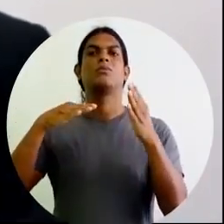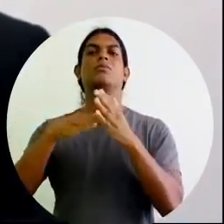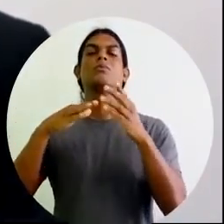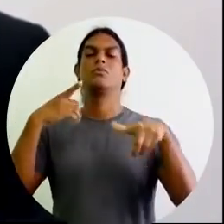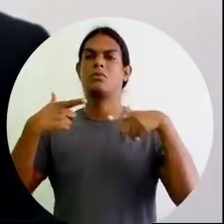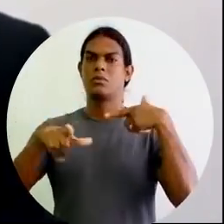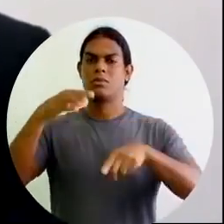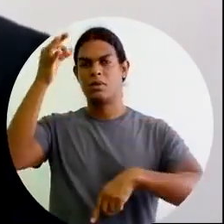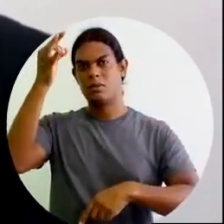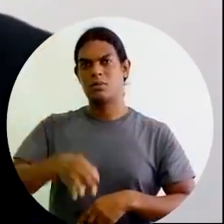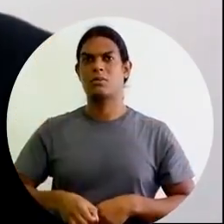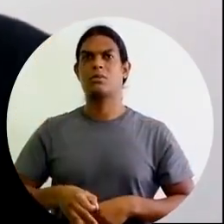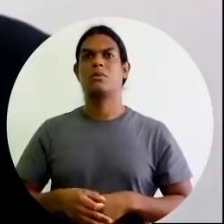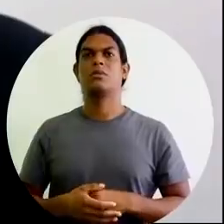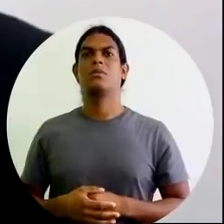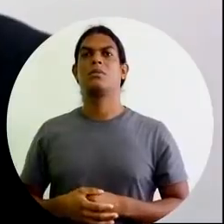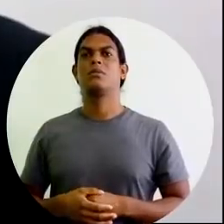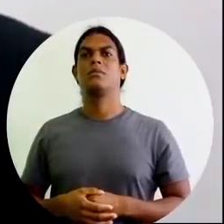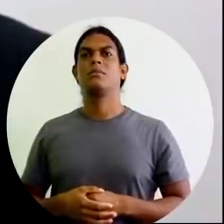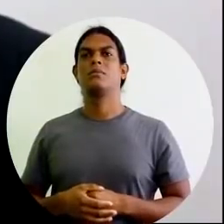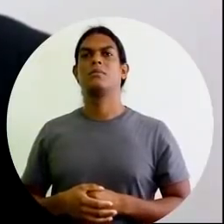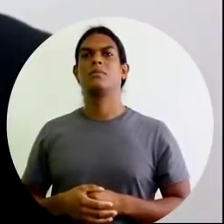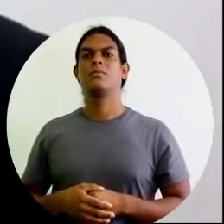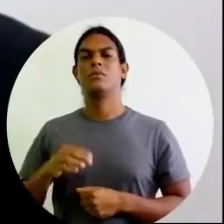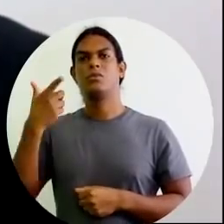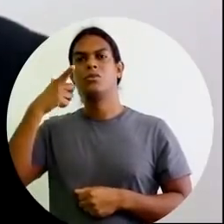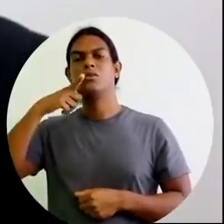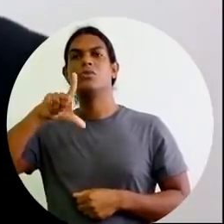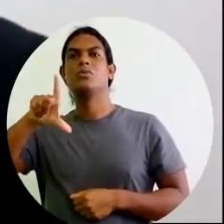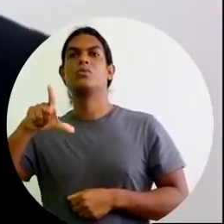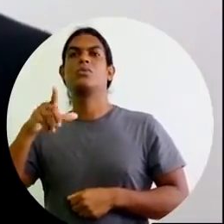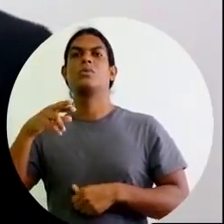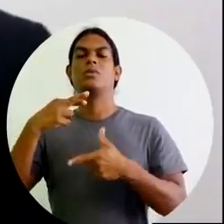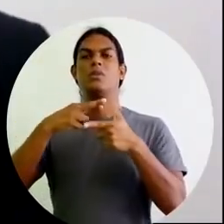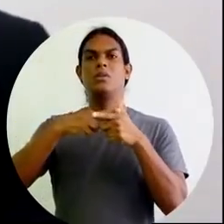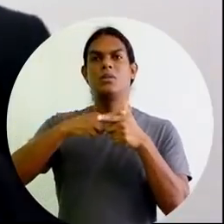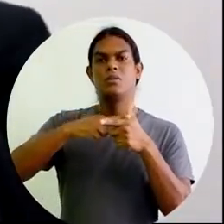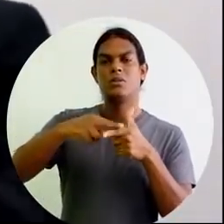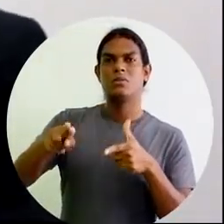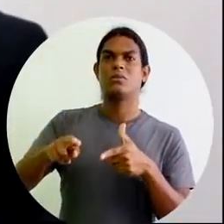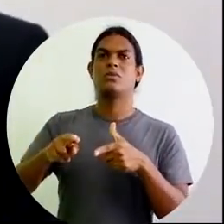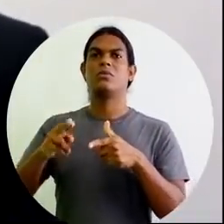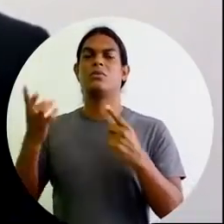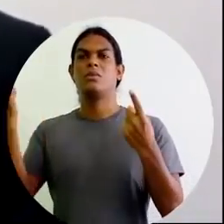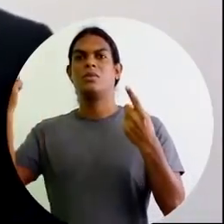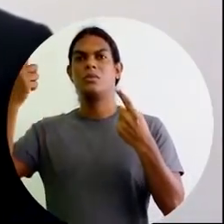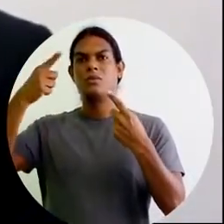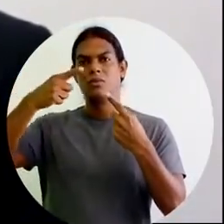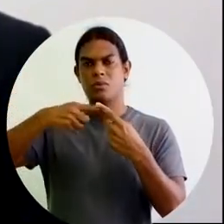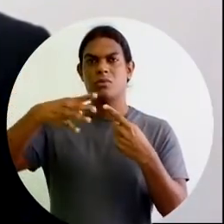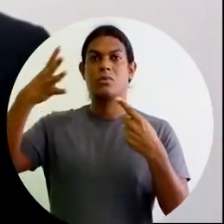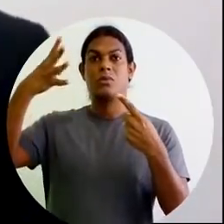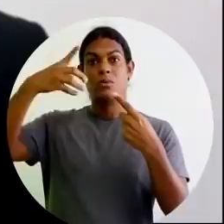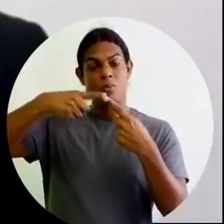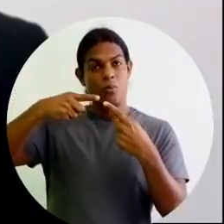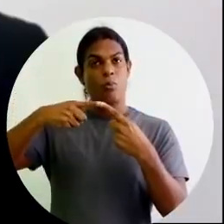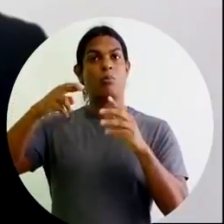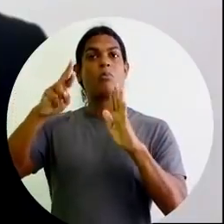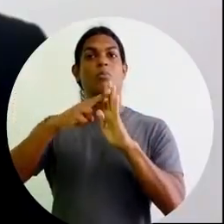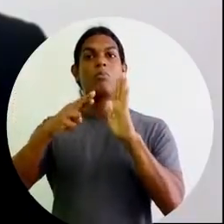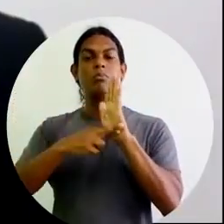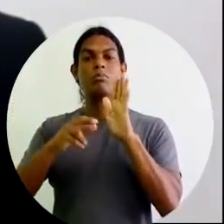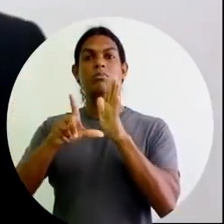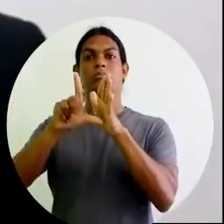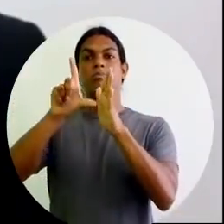foram eficientes. Quando batem a metas antes do prazo, foram eficazes. É disto que